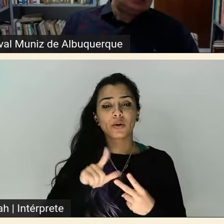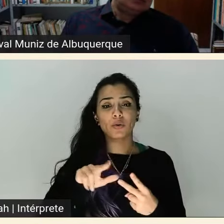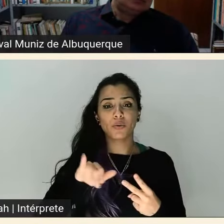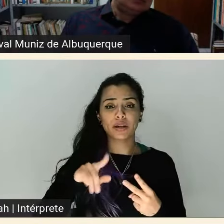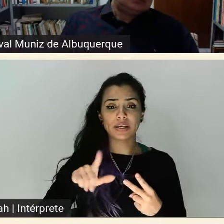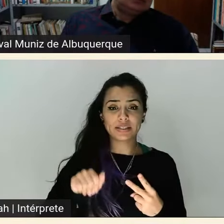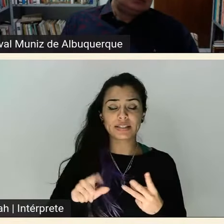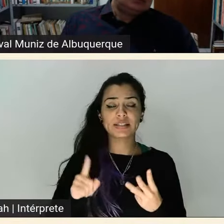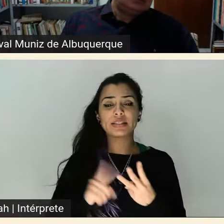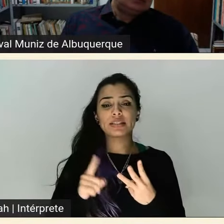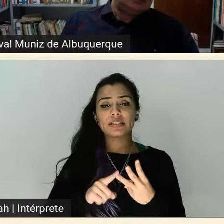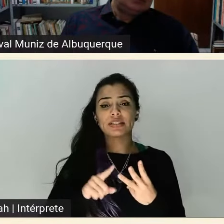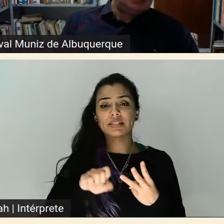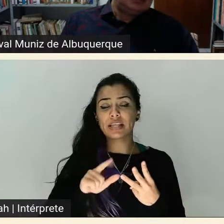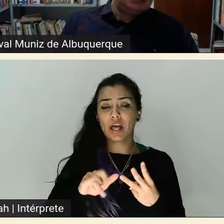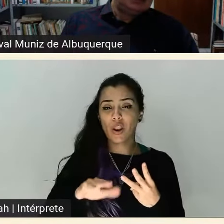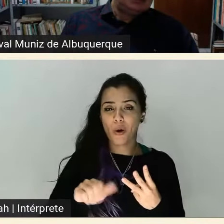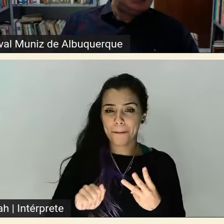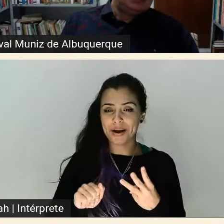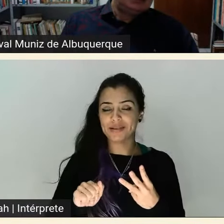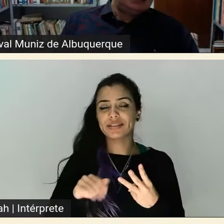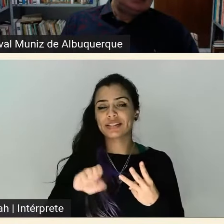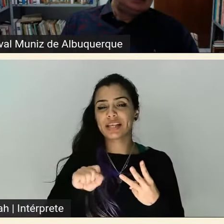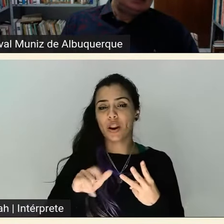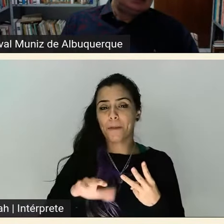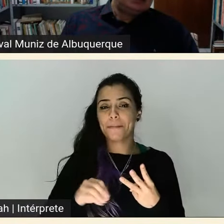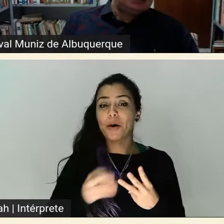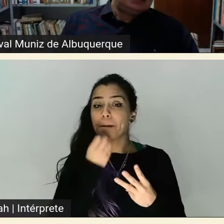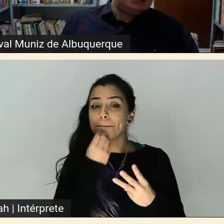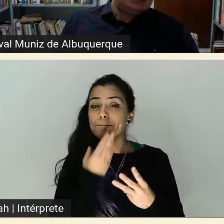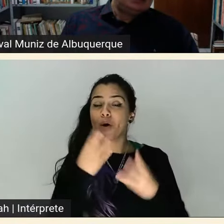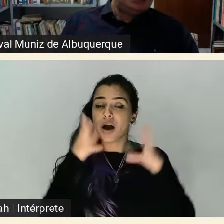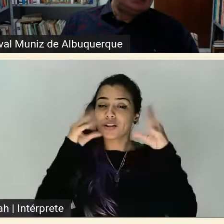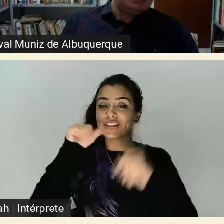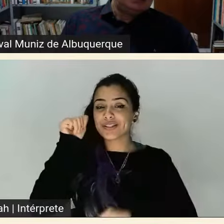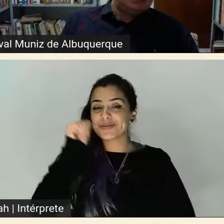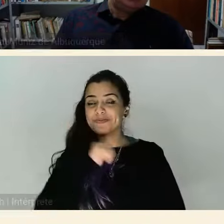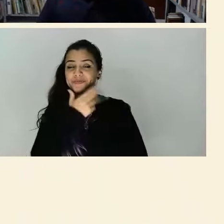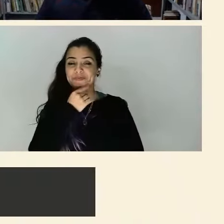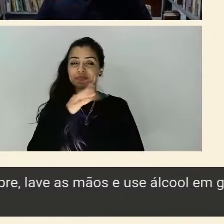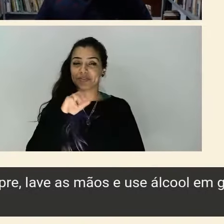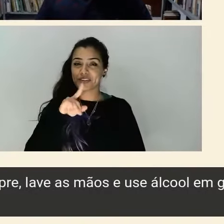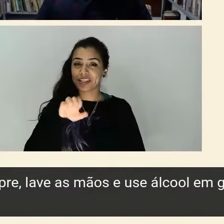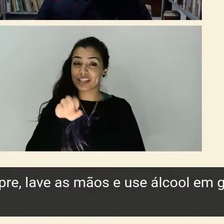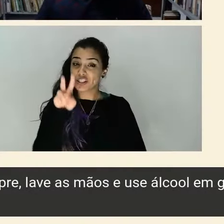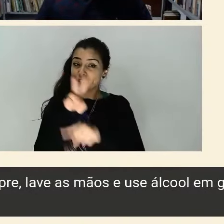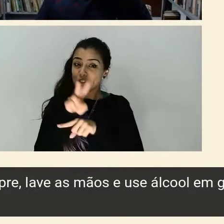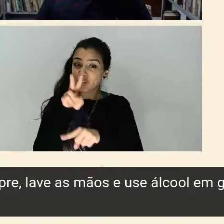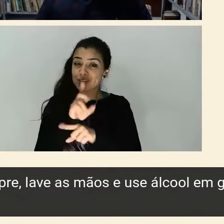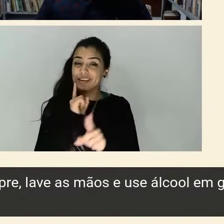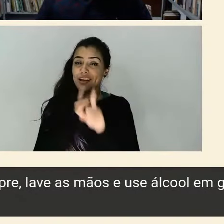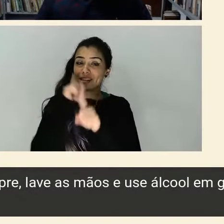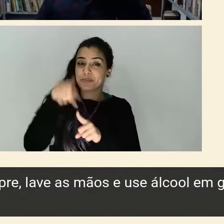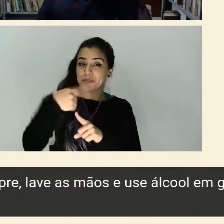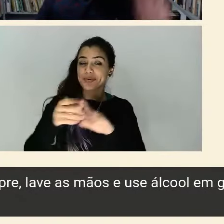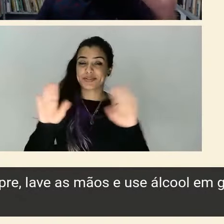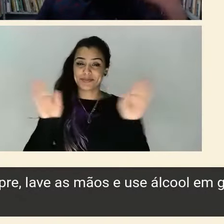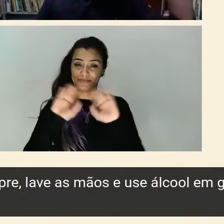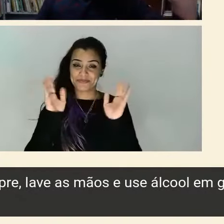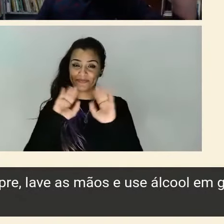Salomão. Uma ótima noite a todos, todas, todes, se cuidem e até a próxima.